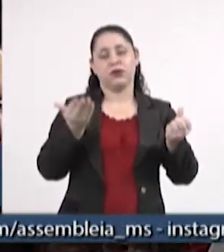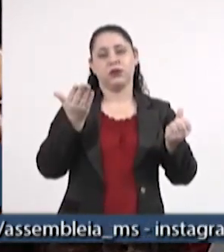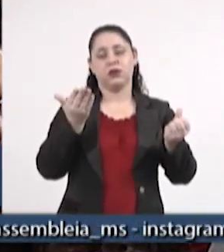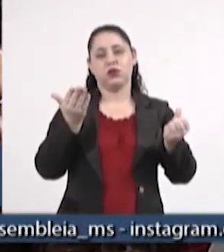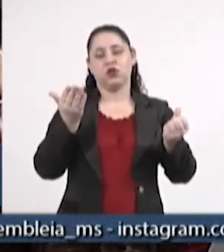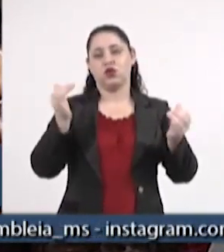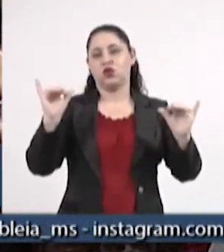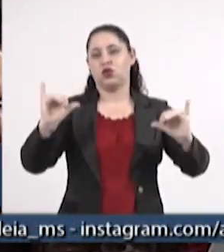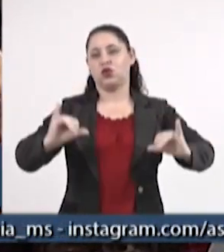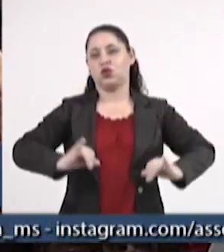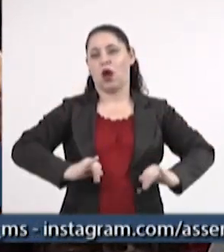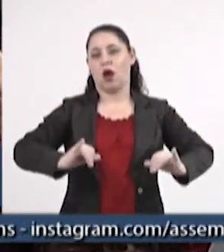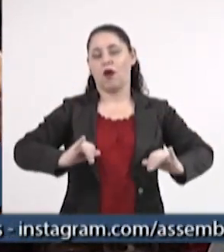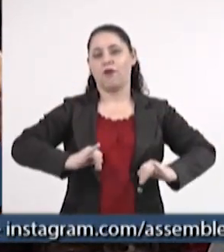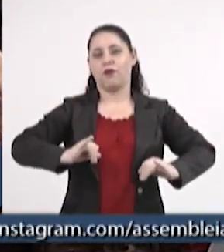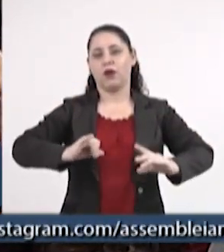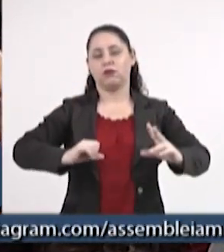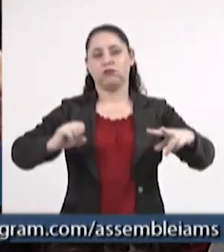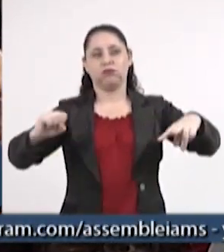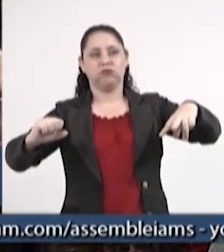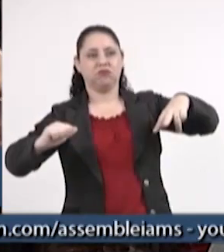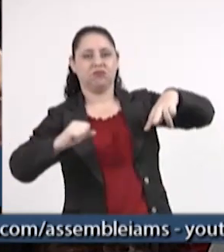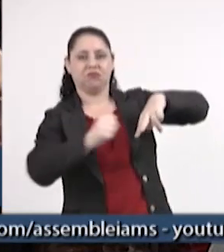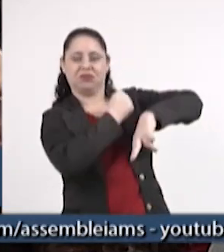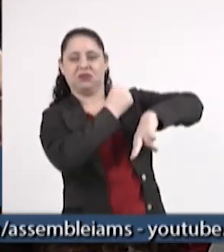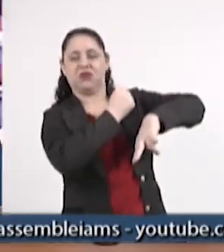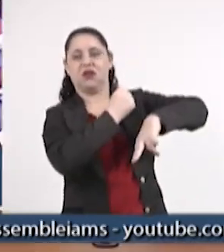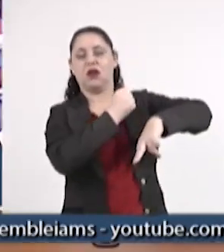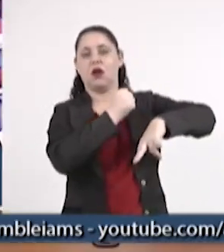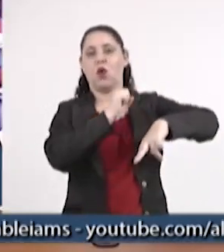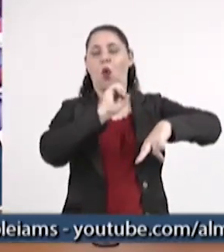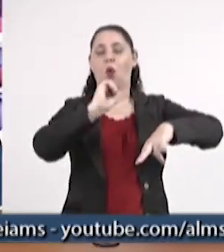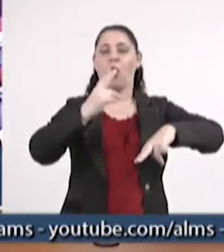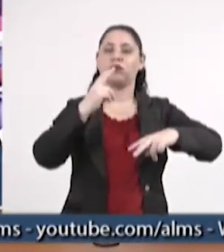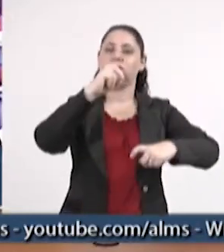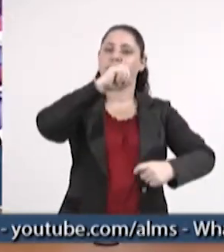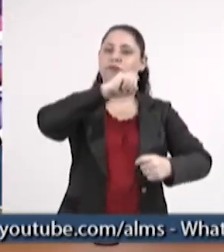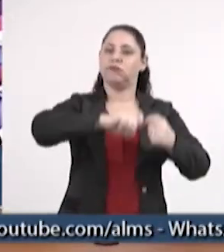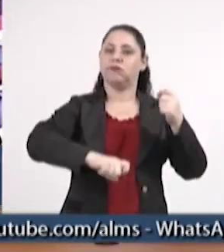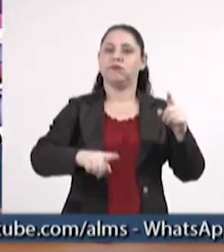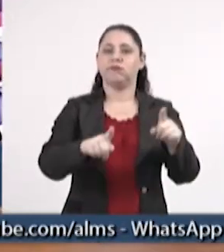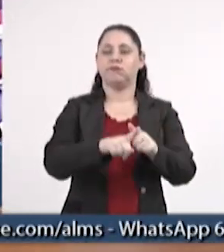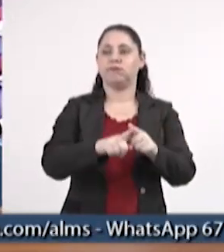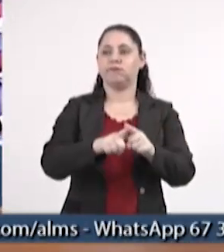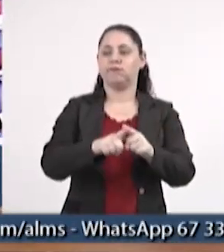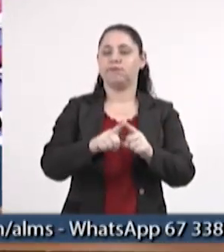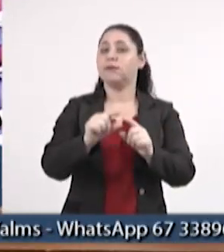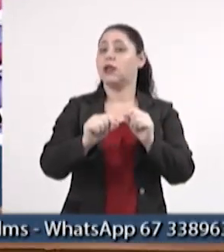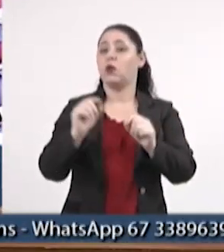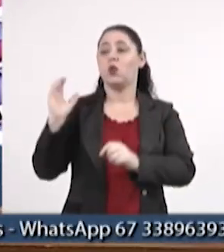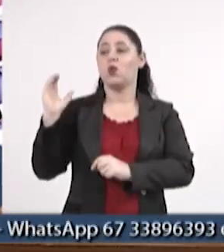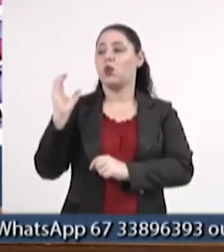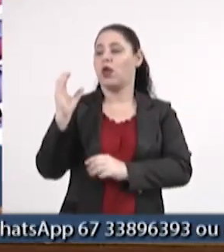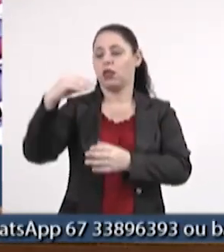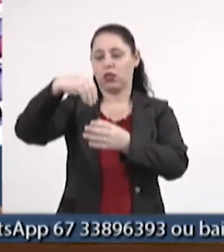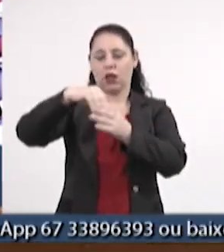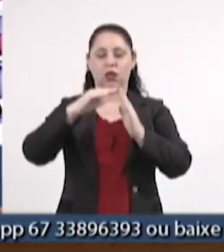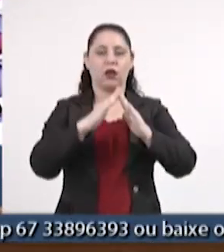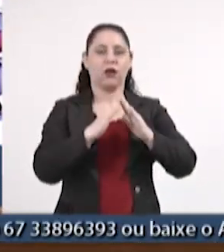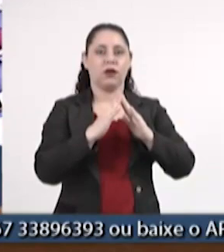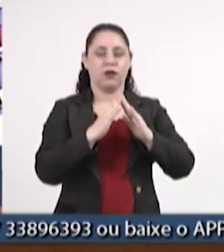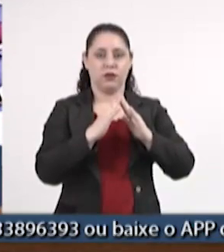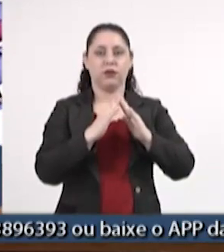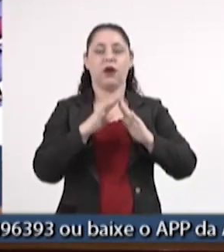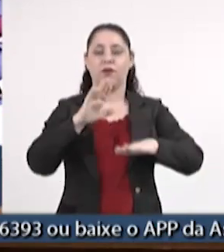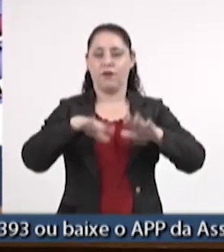que sofrem violência física ou sexual. E o agressor está dentro da sua casa,